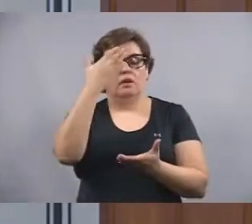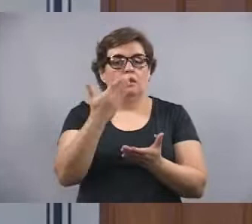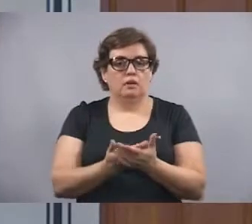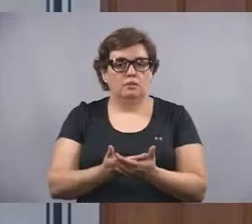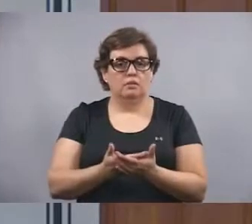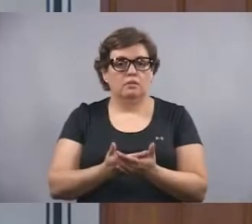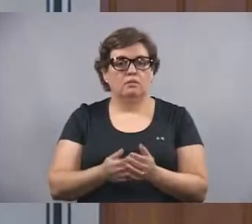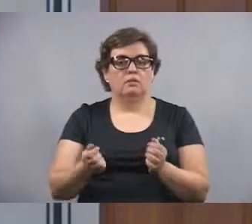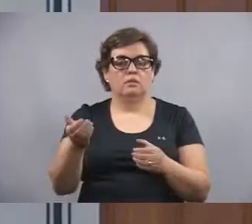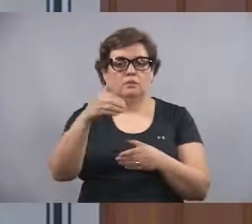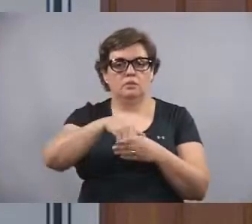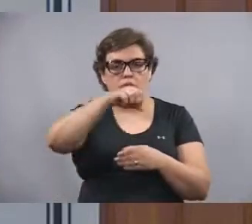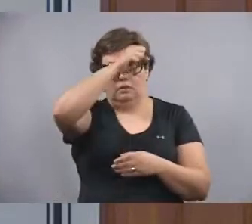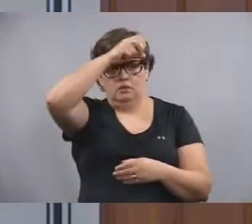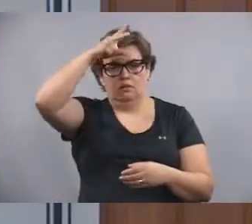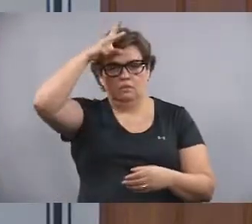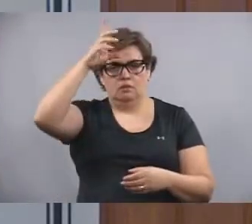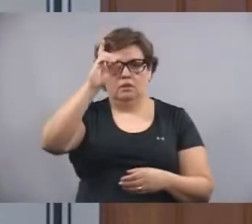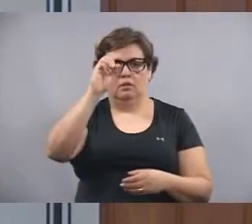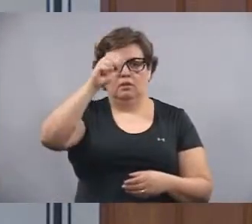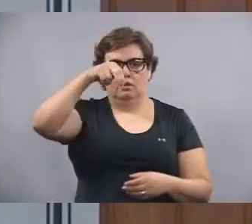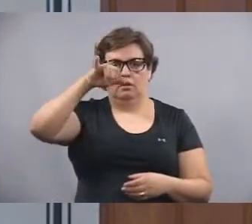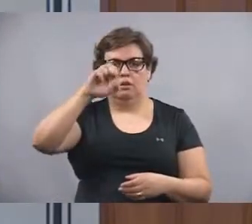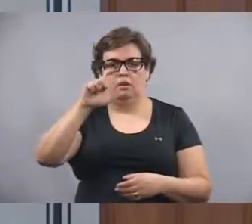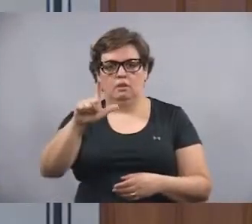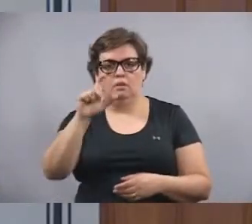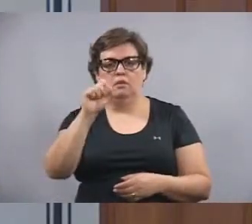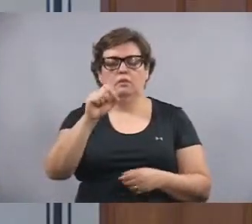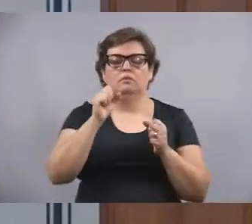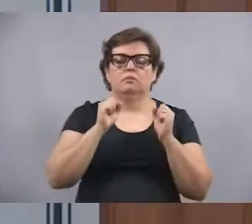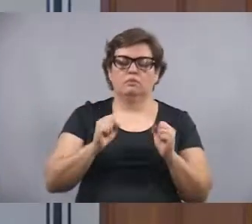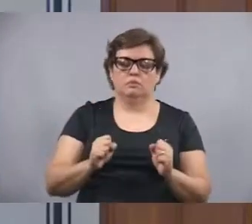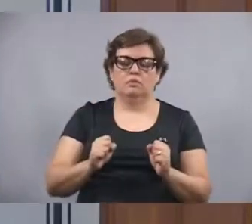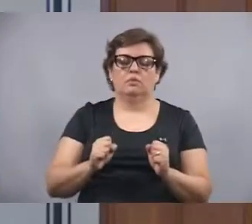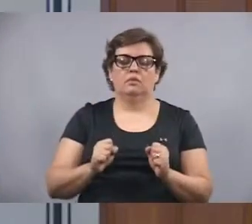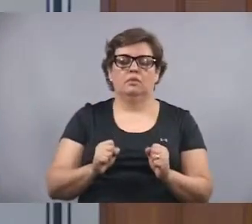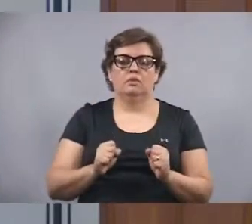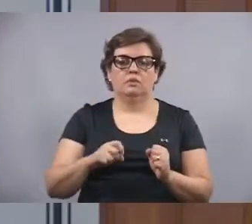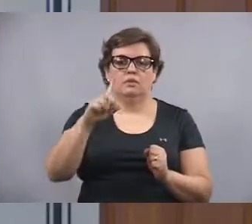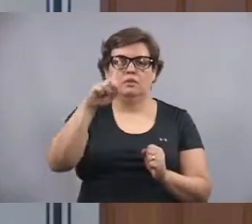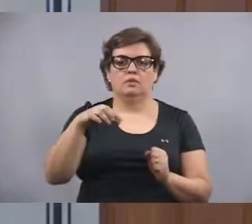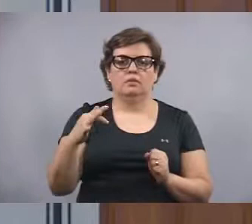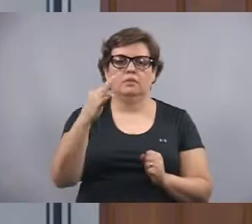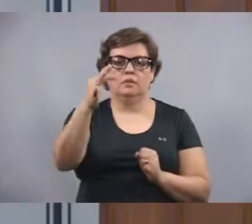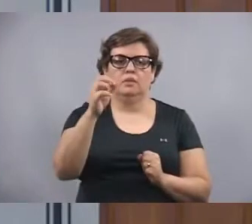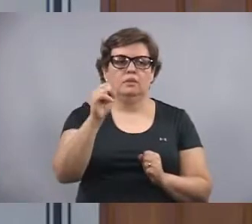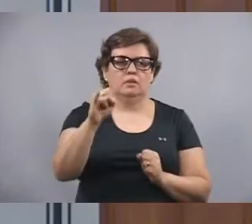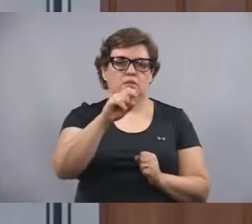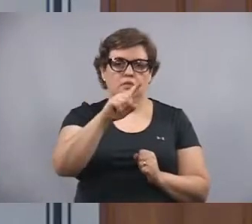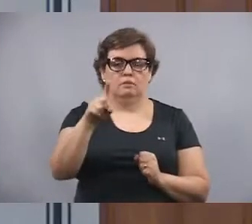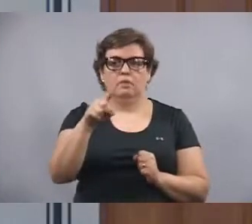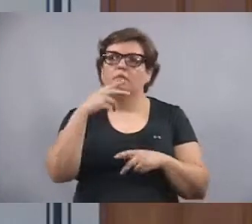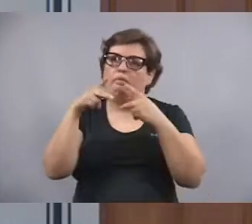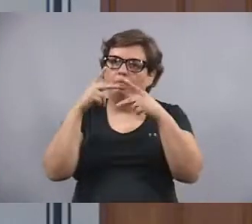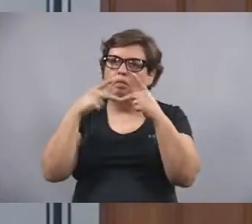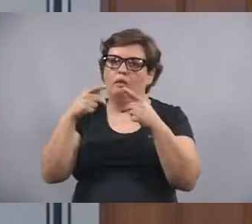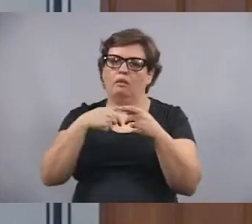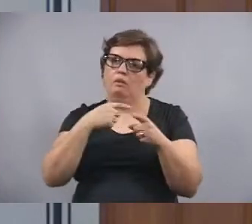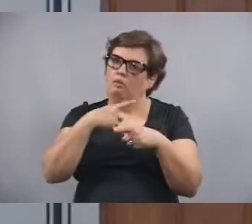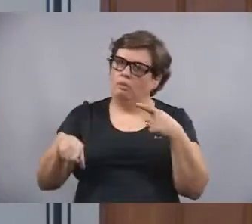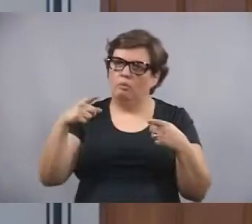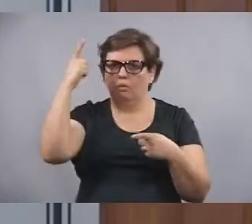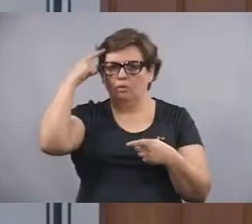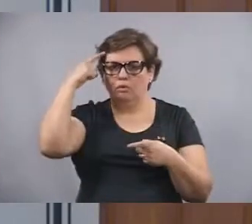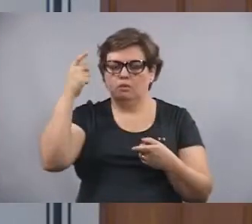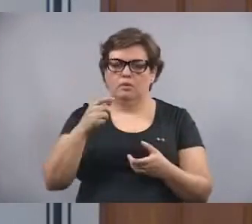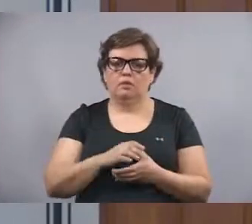confiando no prefeito Daniel, que poderia, que vai ser, se vocês ficarem falando, vocês me atrapalham eu